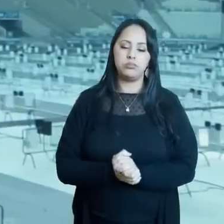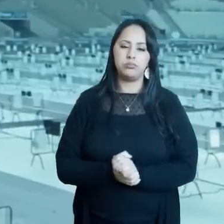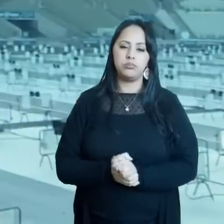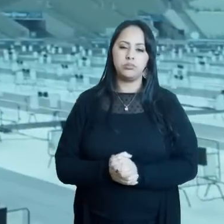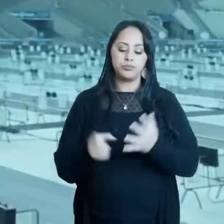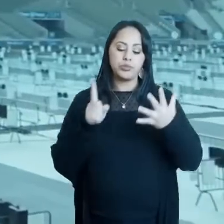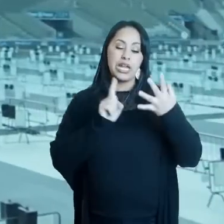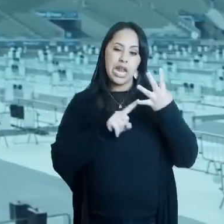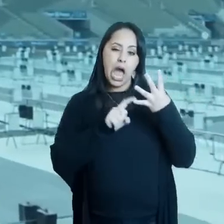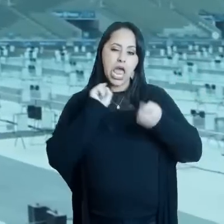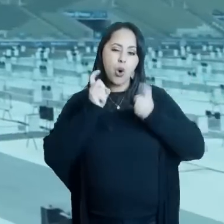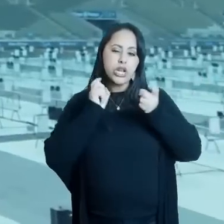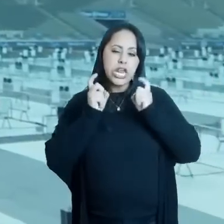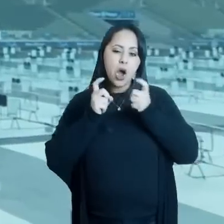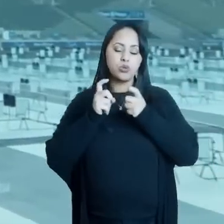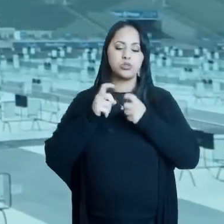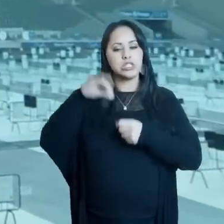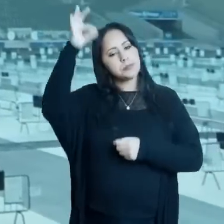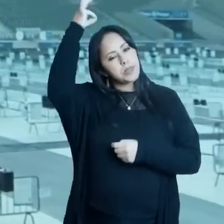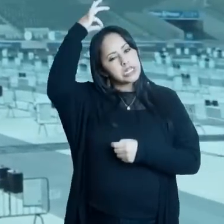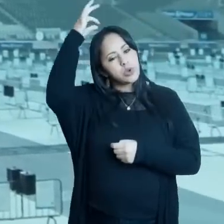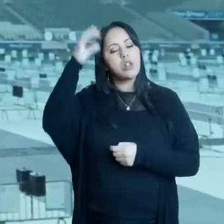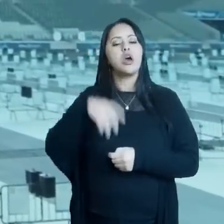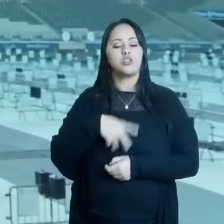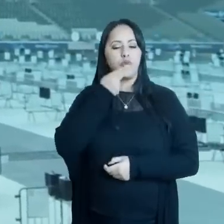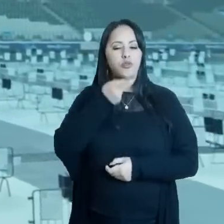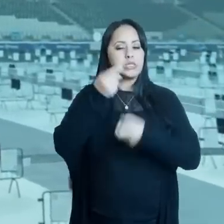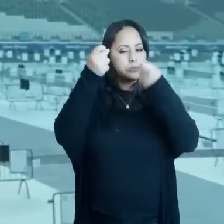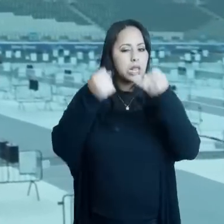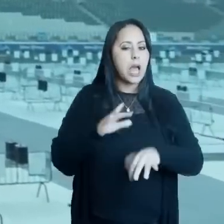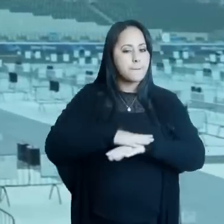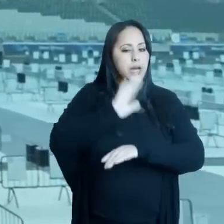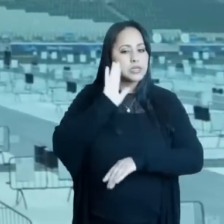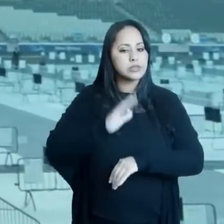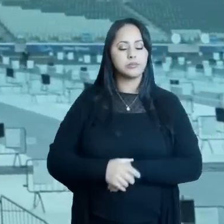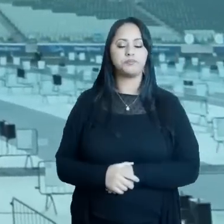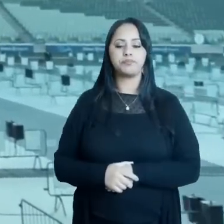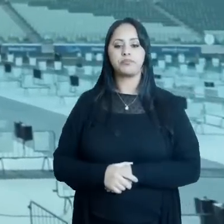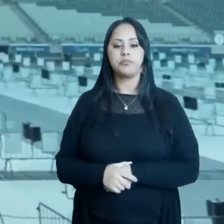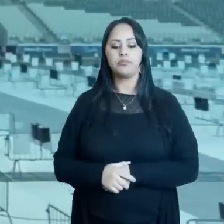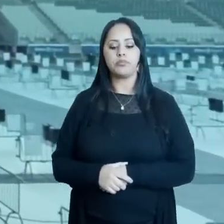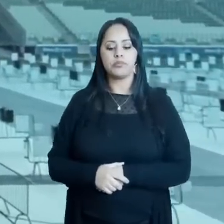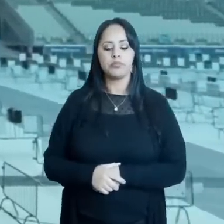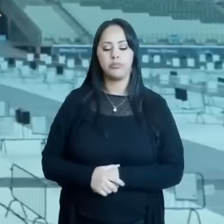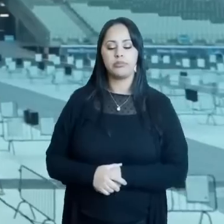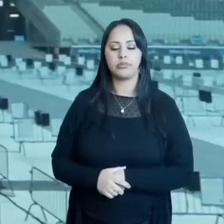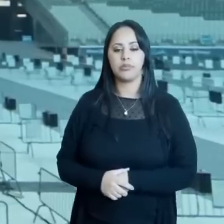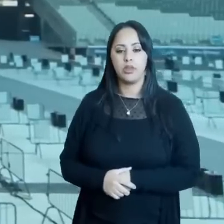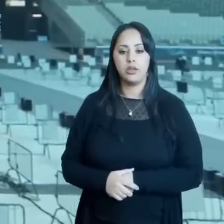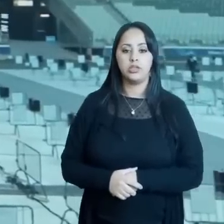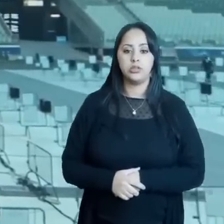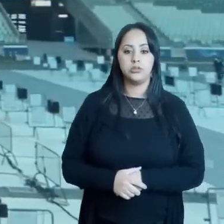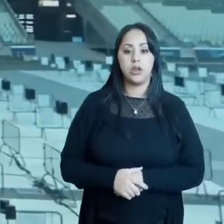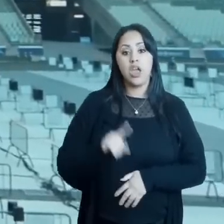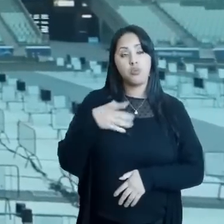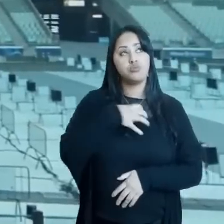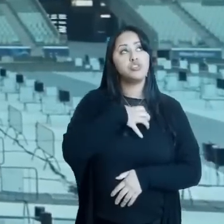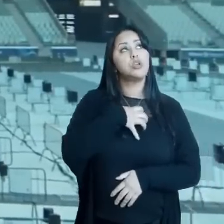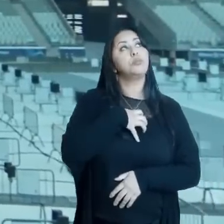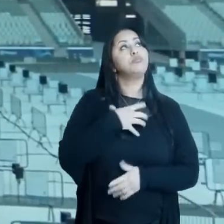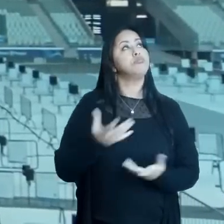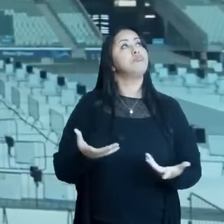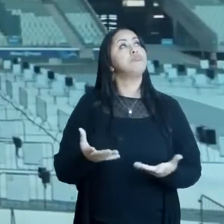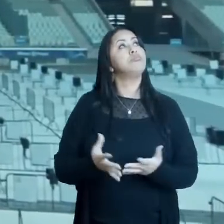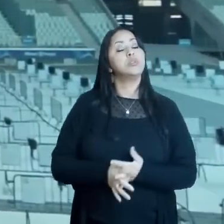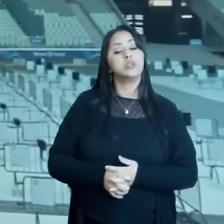espiritualidade, vamos falar bastante sobre maldição hereditária e todos os tipos de maldição hereditária. Esse pode ser um dos tipos da maldição hereditária. Pode ser, esse é um tipo de maldição